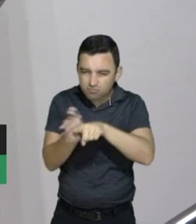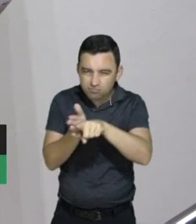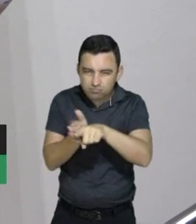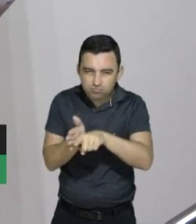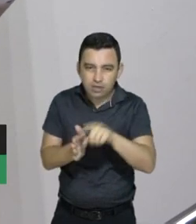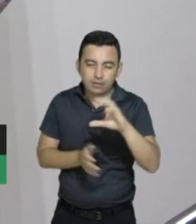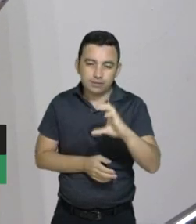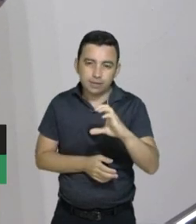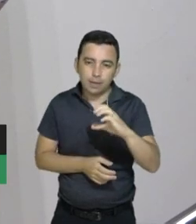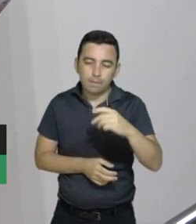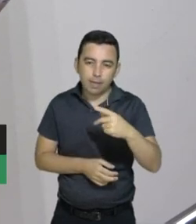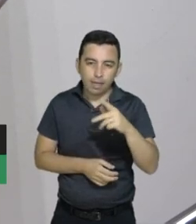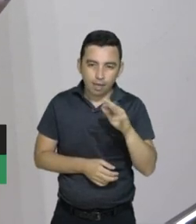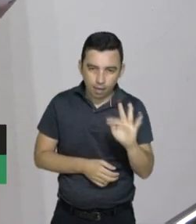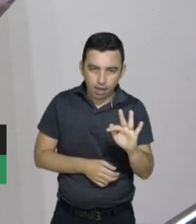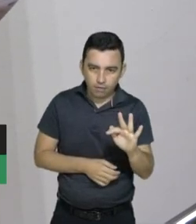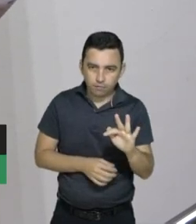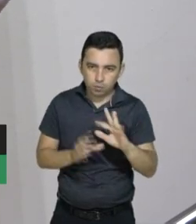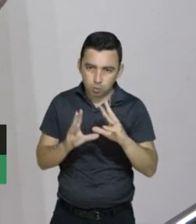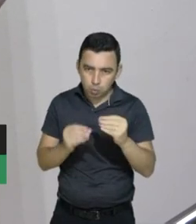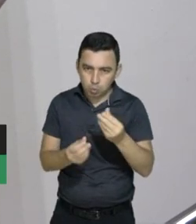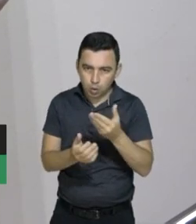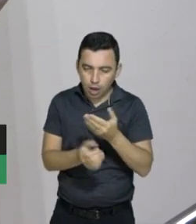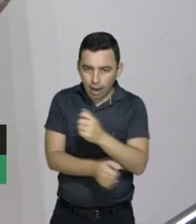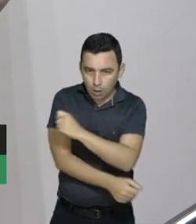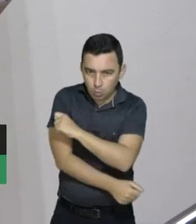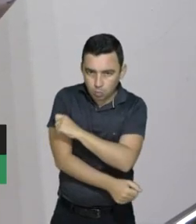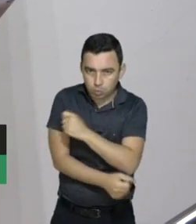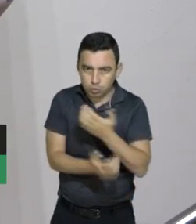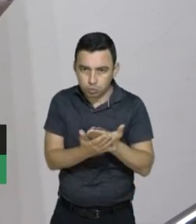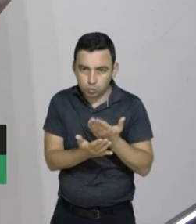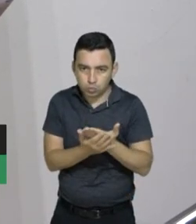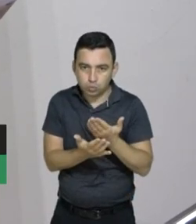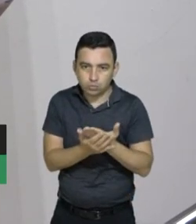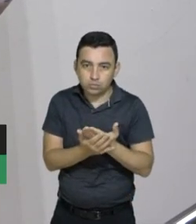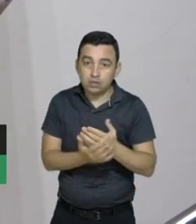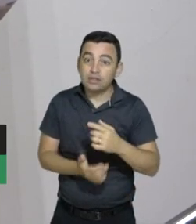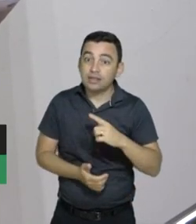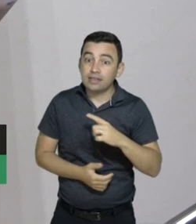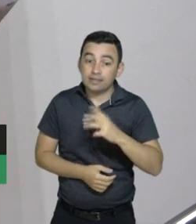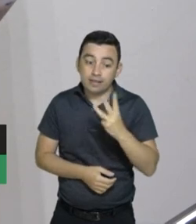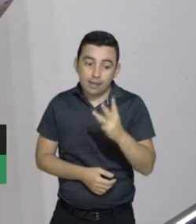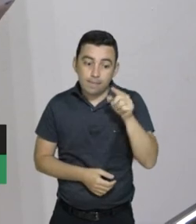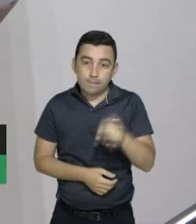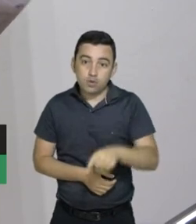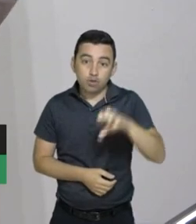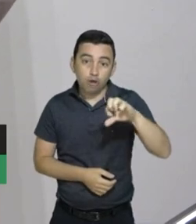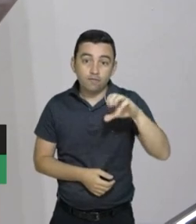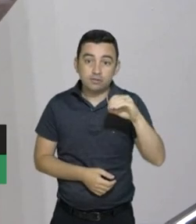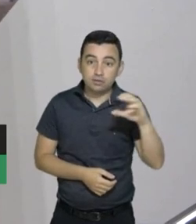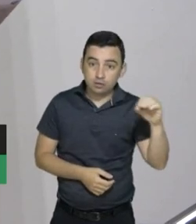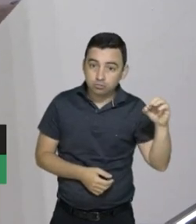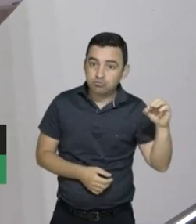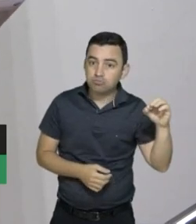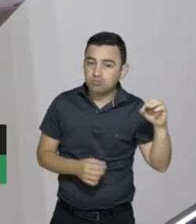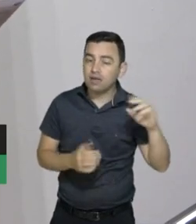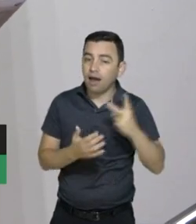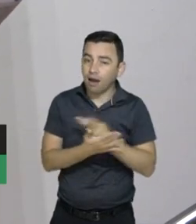Estudantes e responsáveis e ainda apontou cerca de 3.900 irregularidades nos cadastros